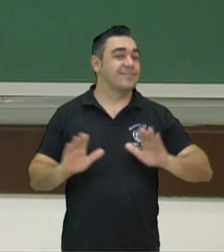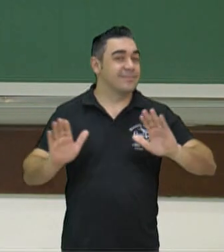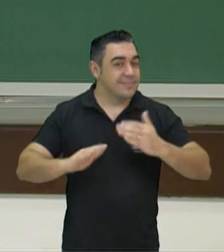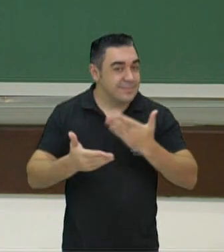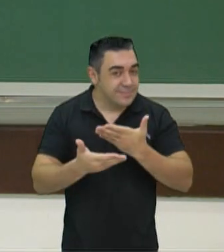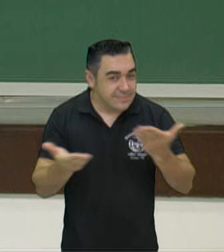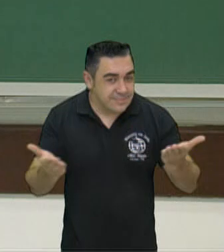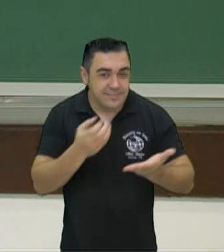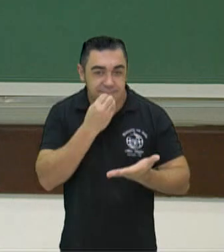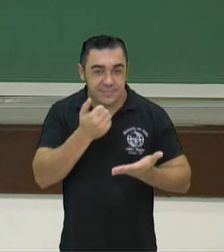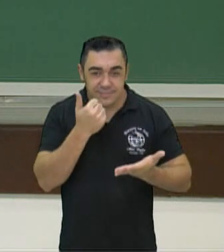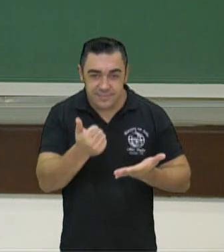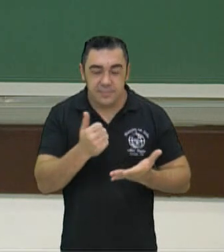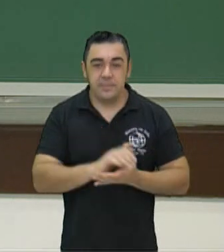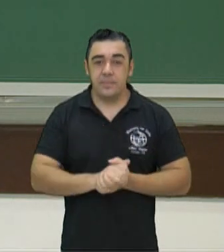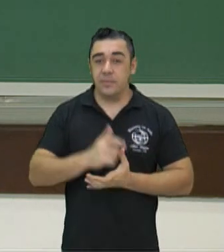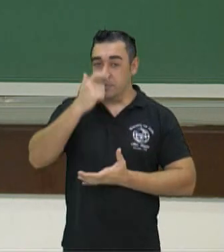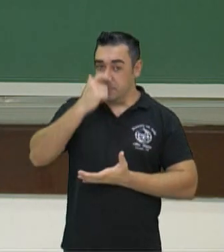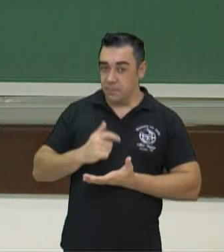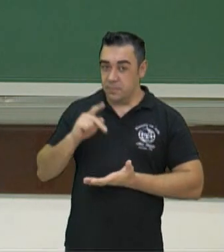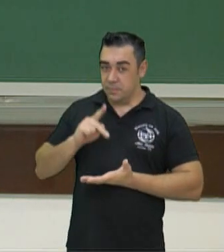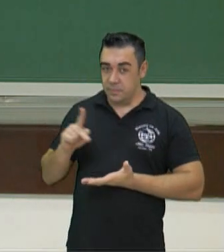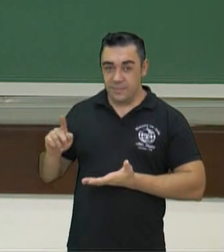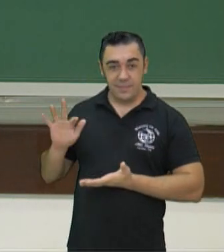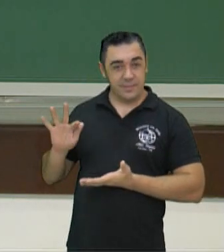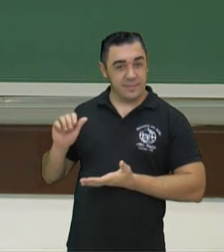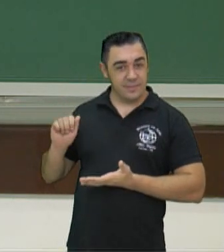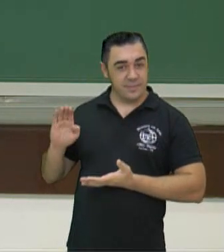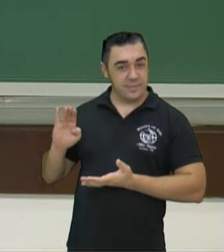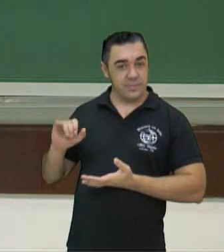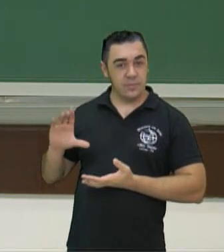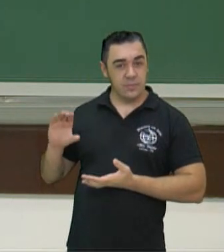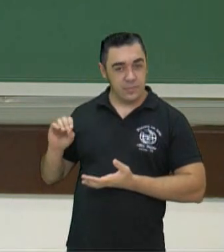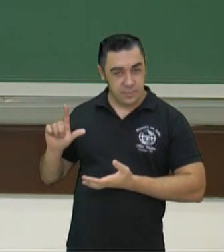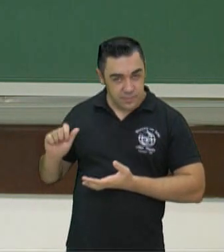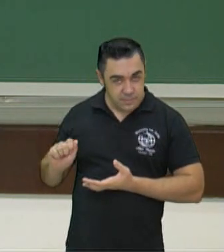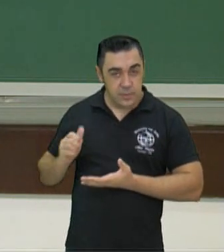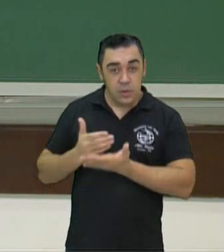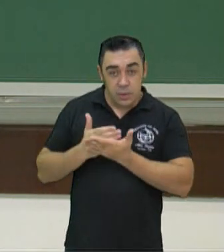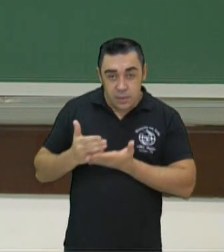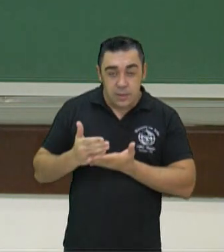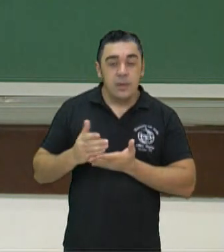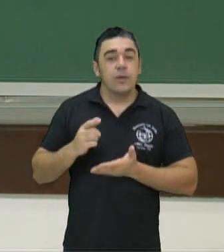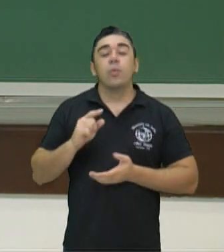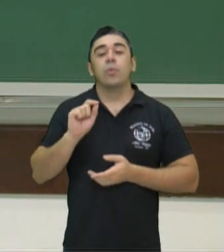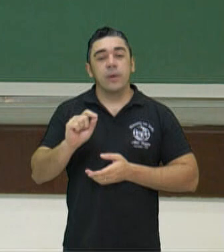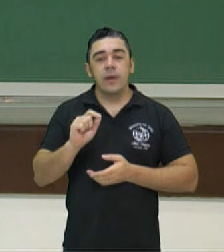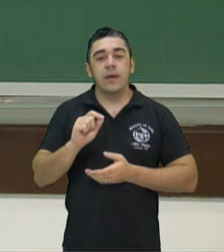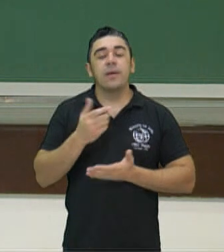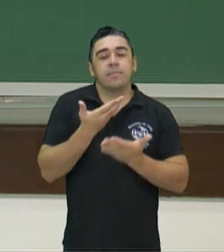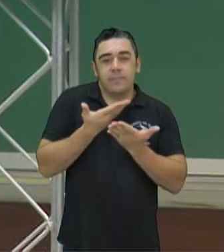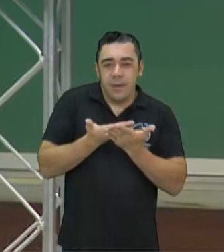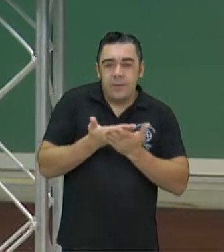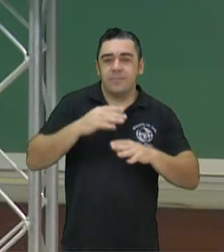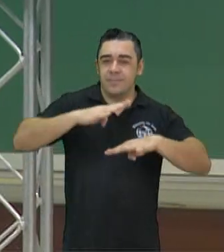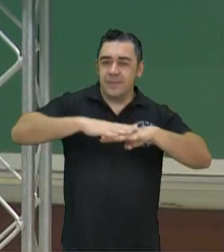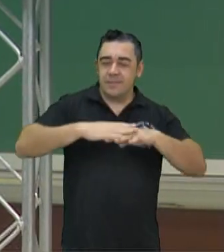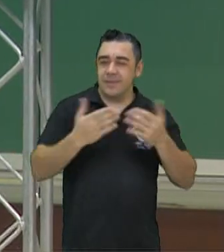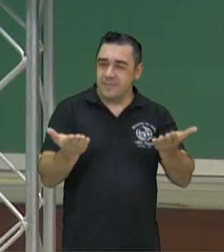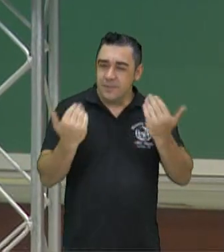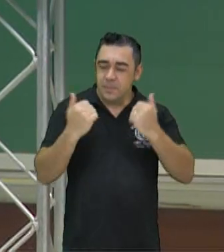Olá pessoal, tudo bom? Eu sou a professora Fabíola e hoje nós vamos dar início a mais uma aula de matemática. Vamos